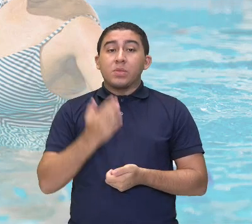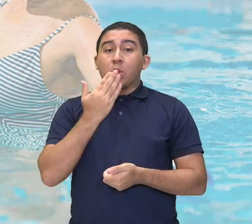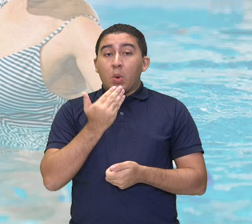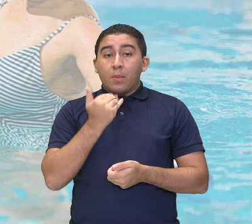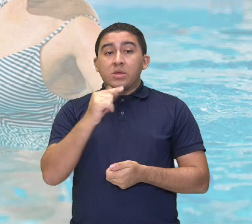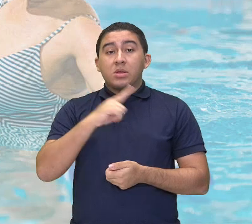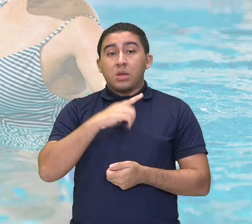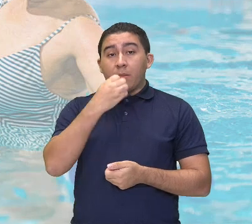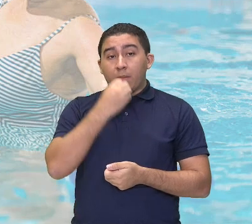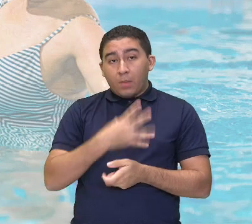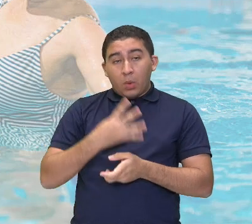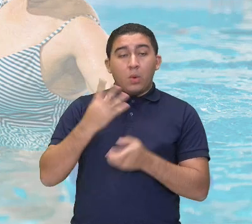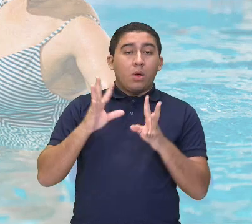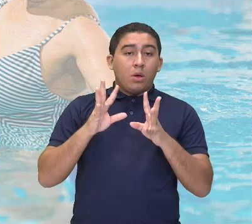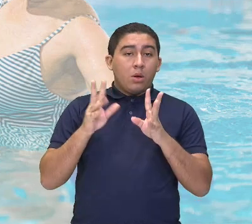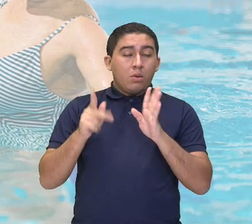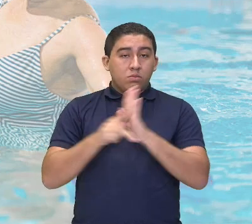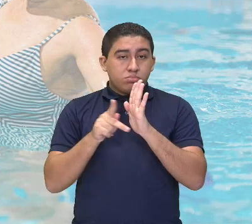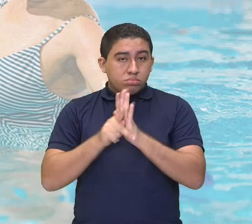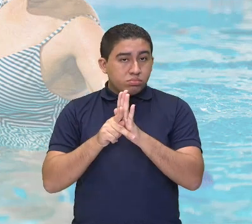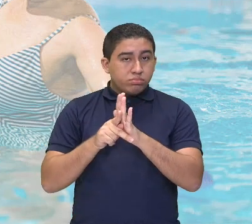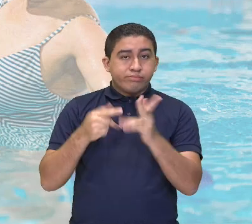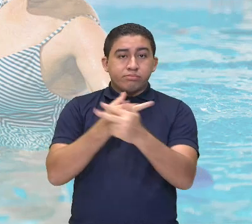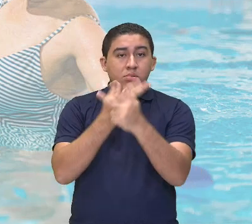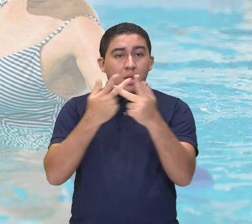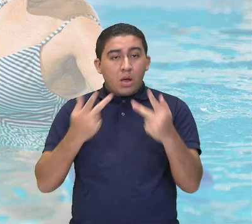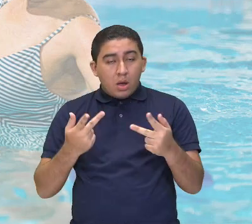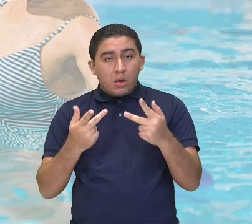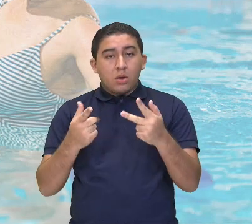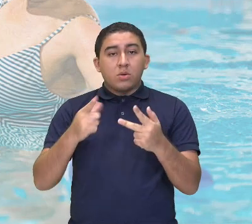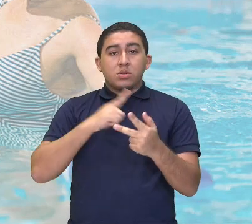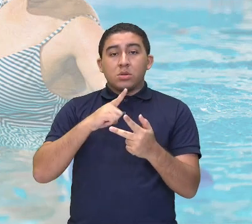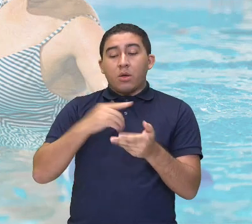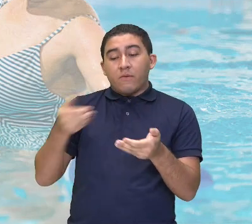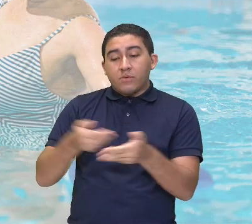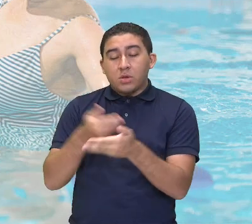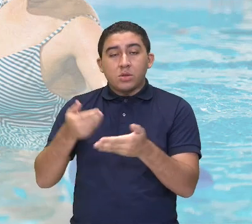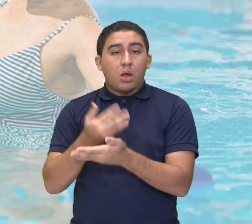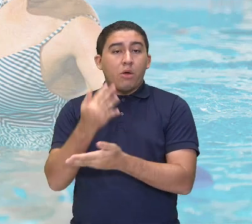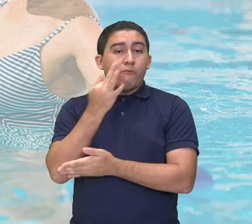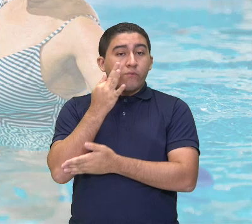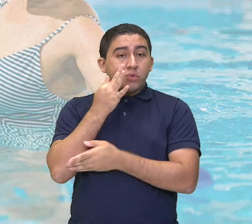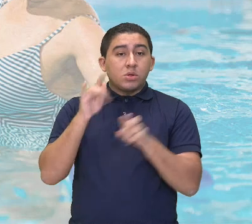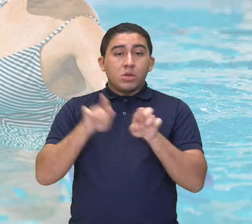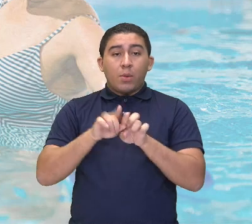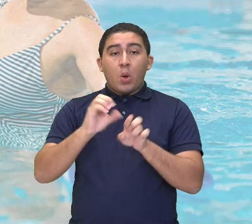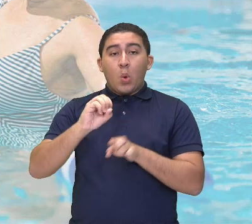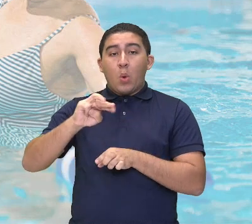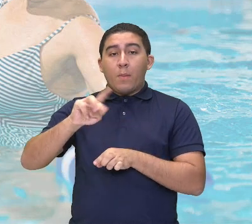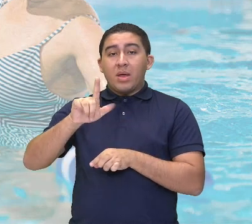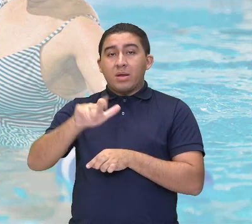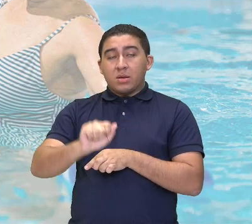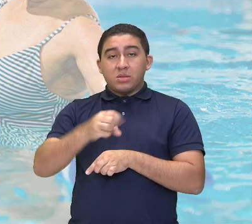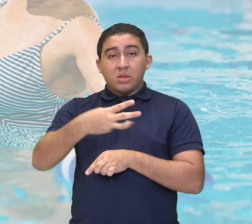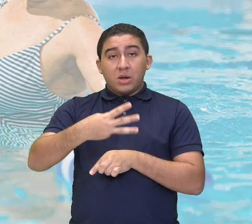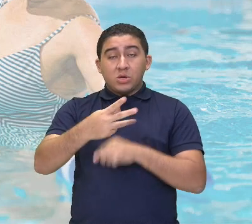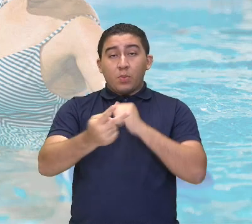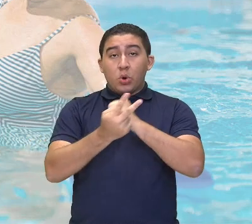em antioxidantes, consumir bastante vegetais, frutas e ômega 3 que protegem os neurônios,